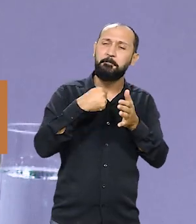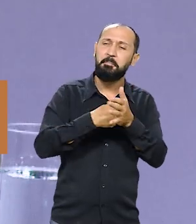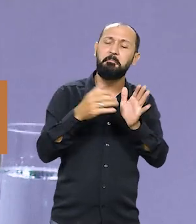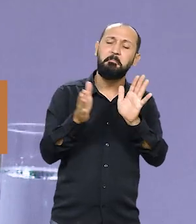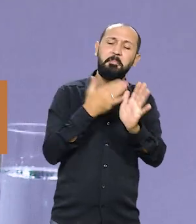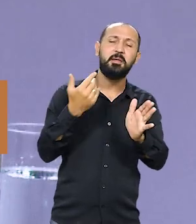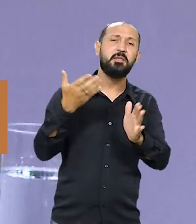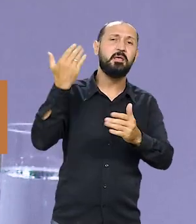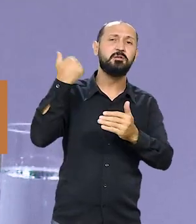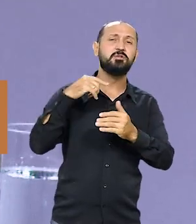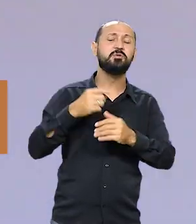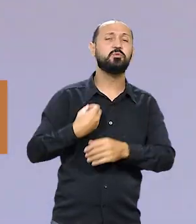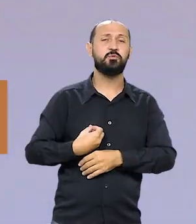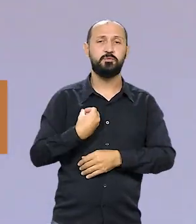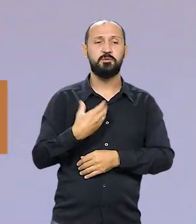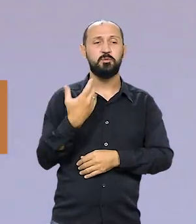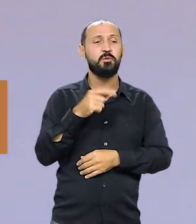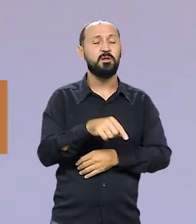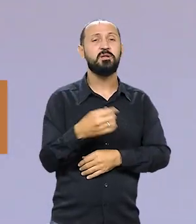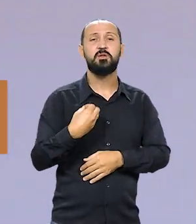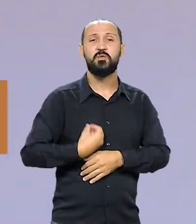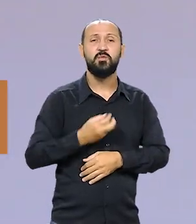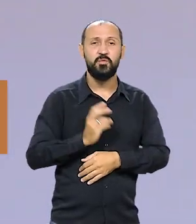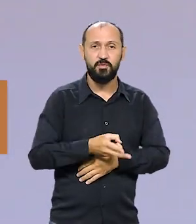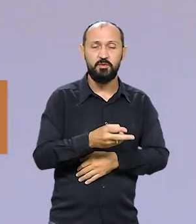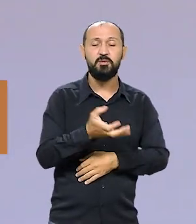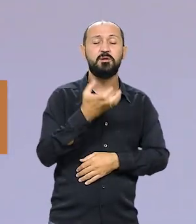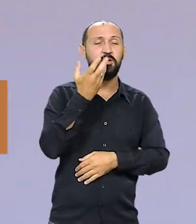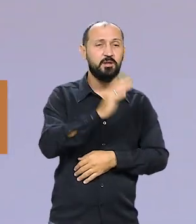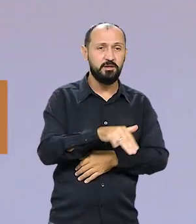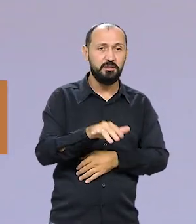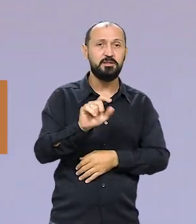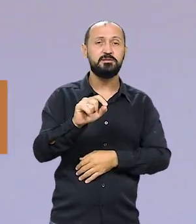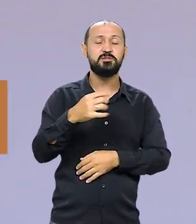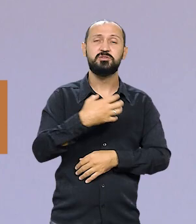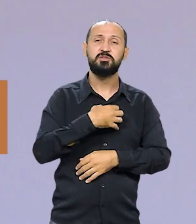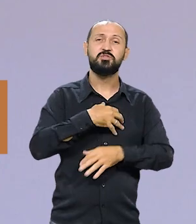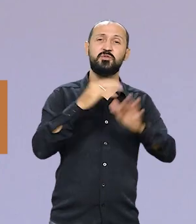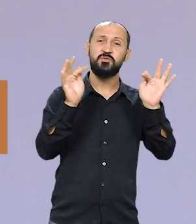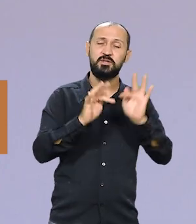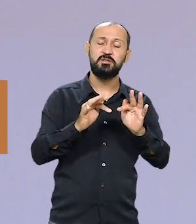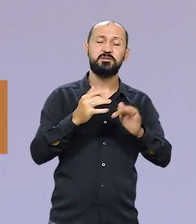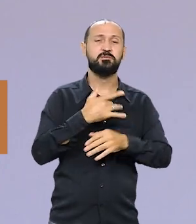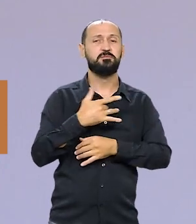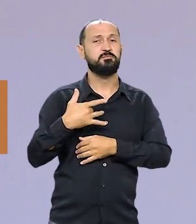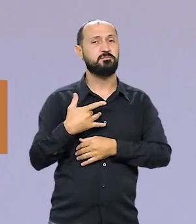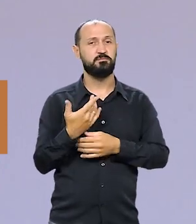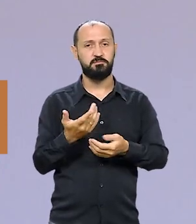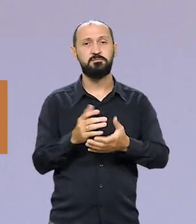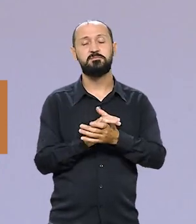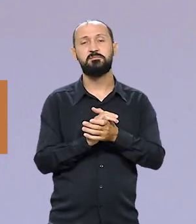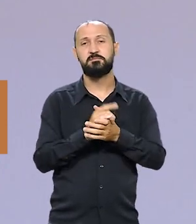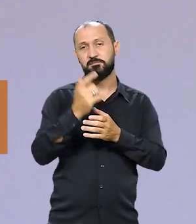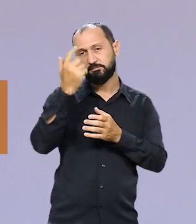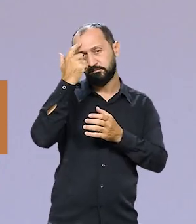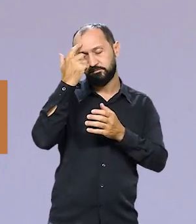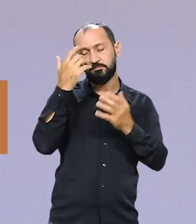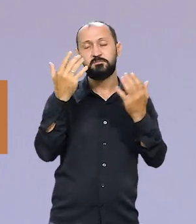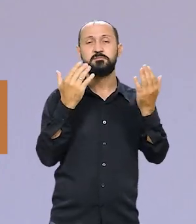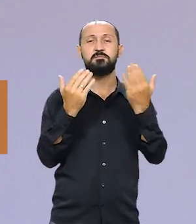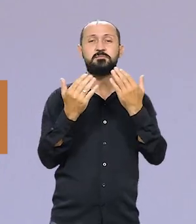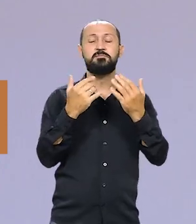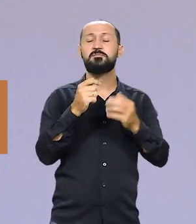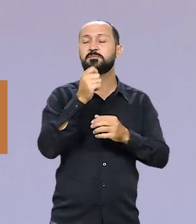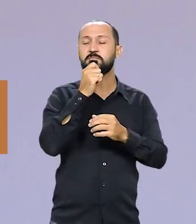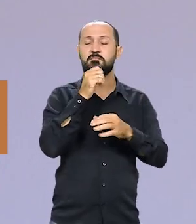estou vivo. Então, a gente não quer criança sobrevivente, a gente quer criança que seja feliz, que seja saudável, né,